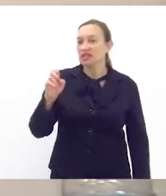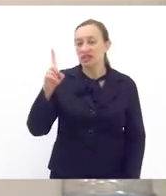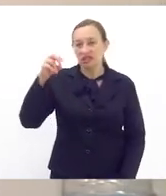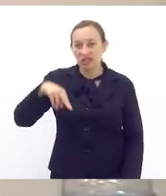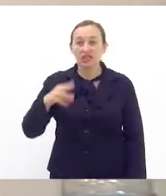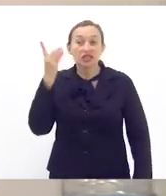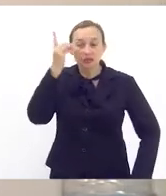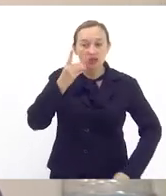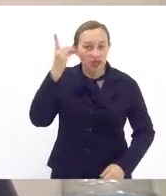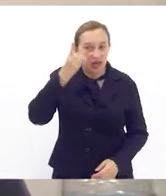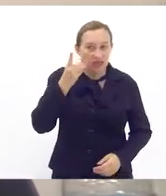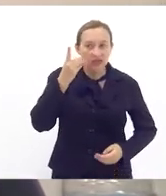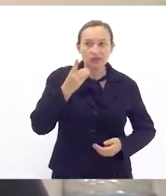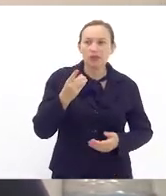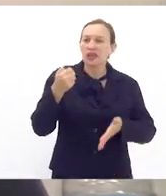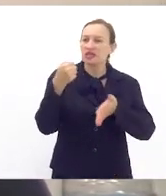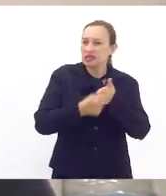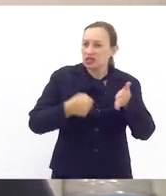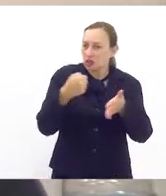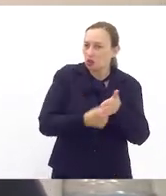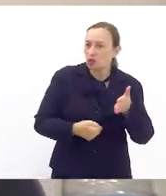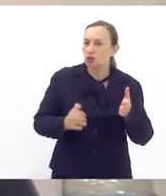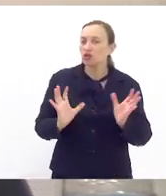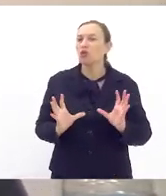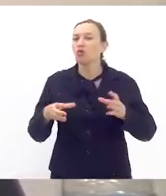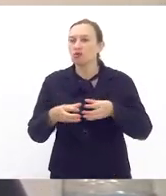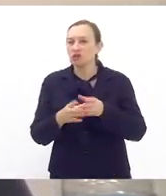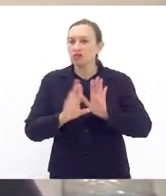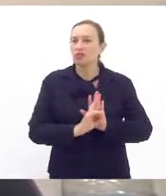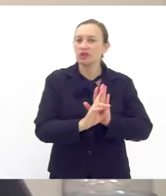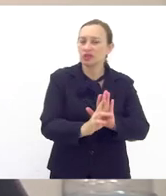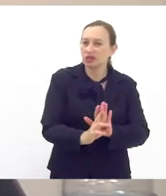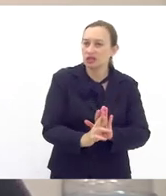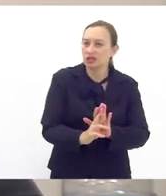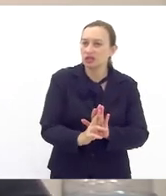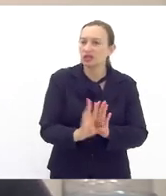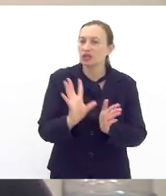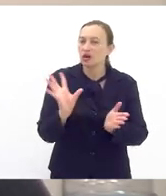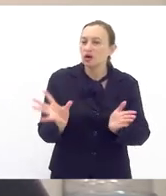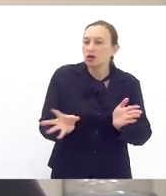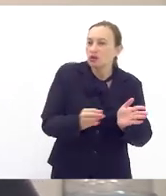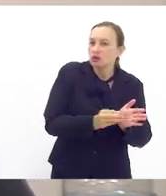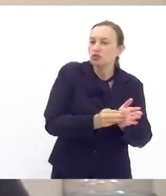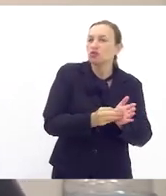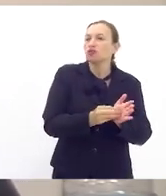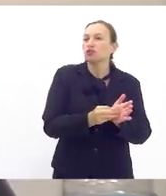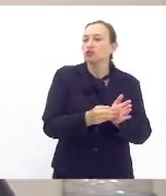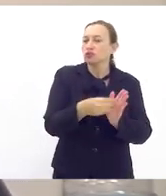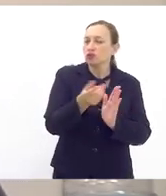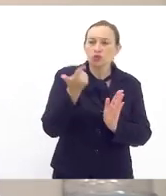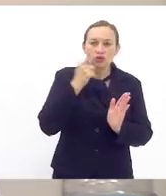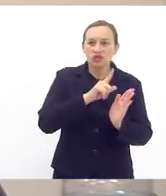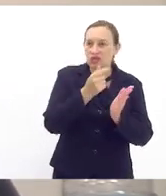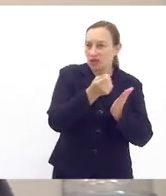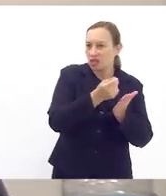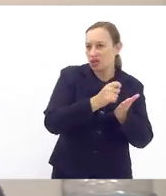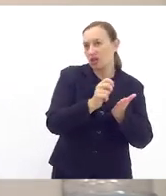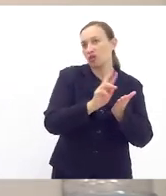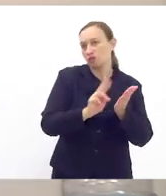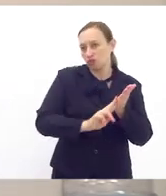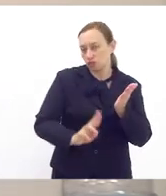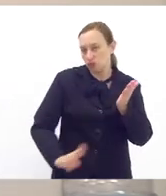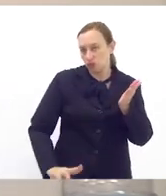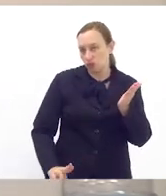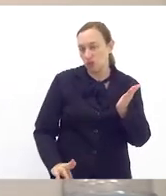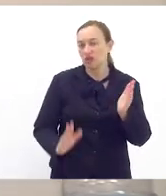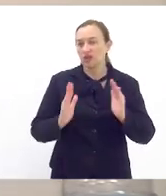azedan nessa comissão de representação pois protocolei nessa casa conseguir as assinaturas necessárias uma CPI mas